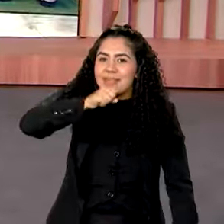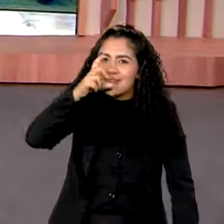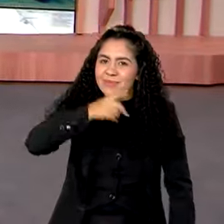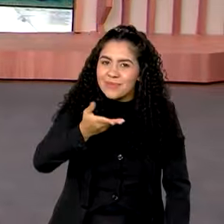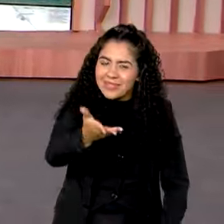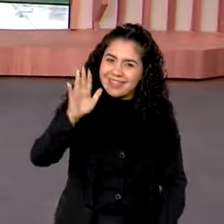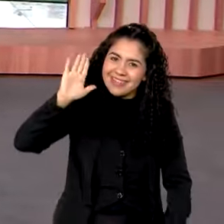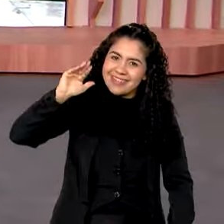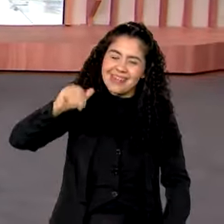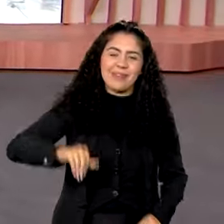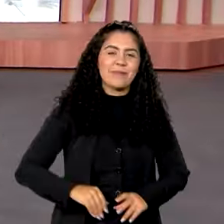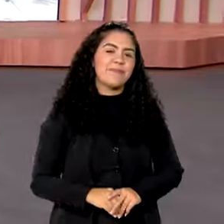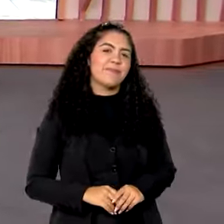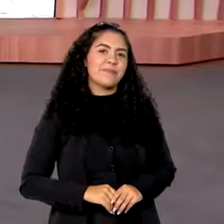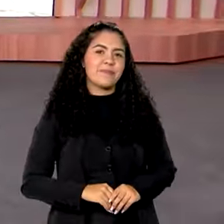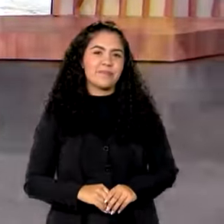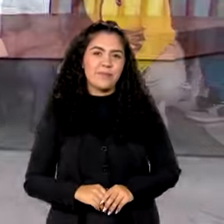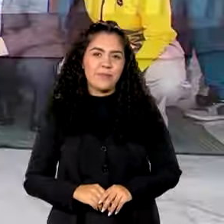Tchau.